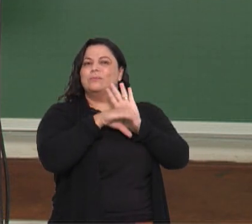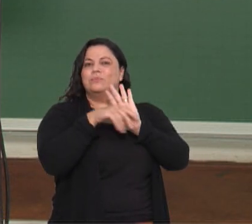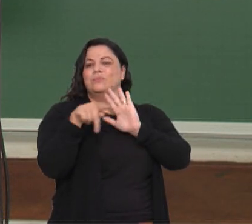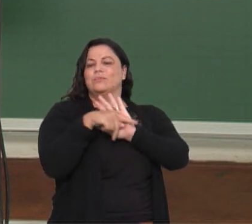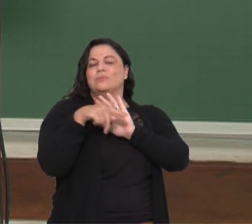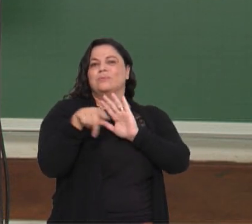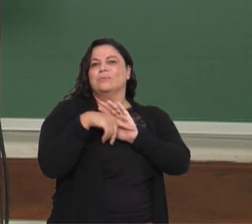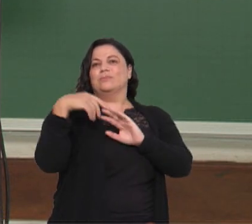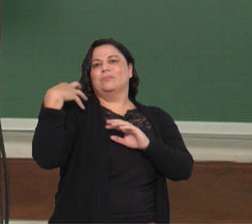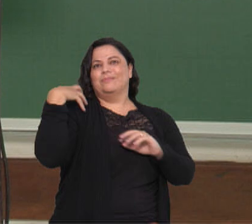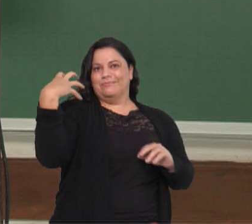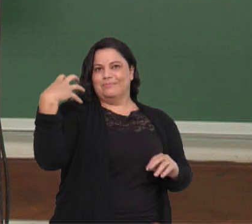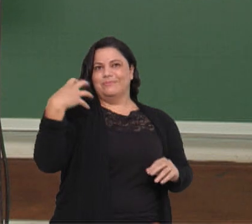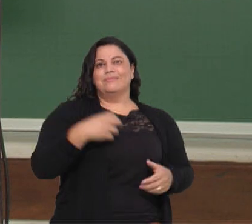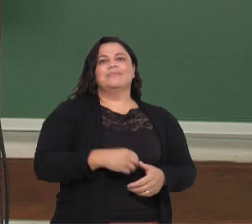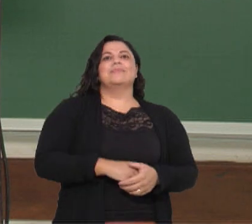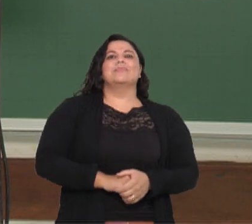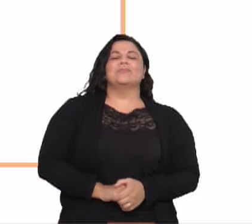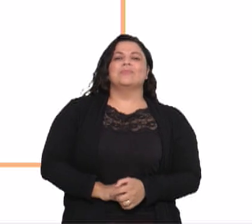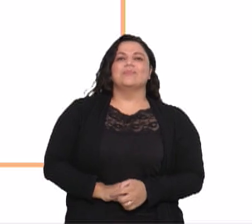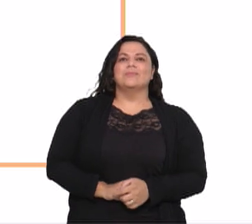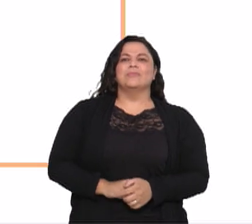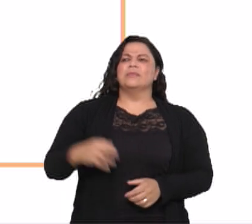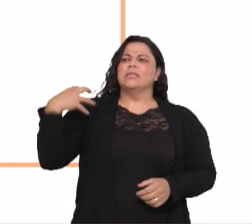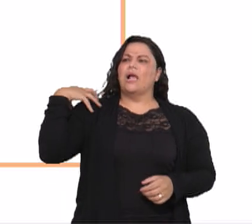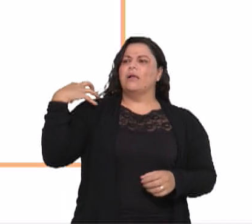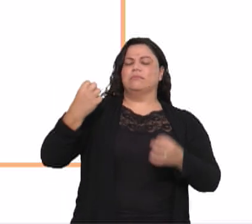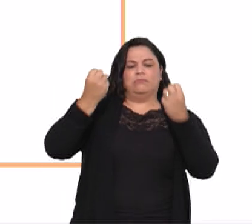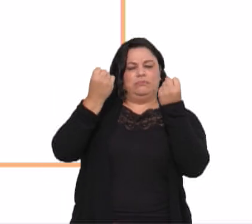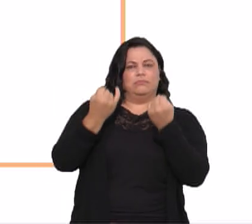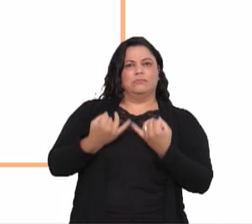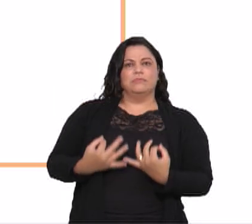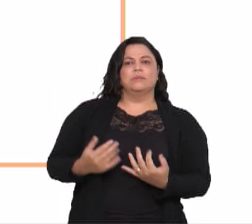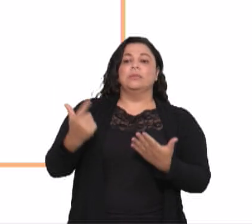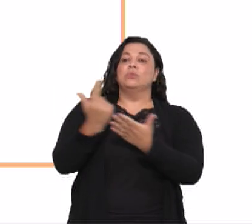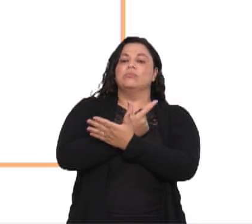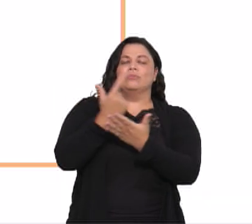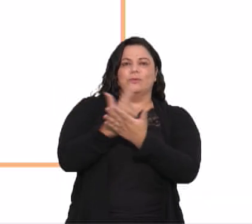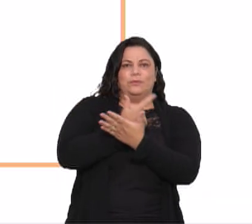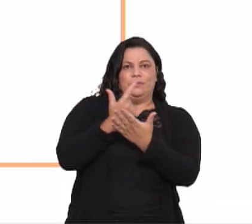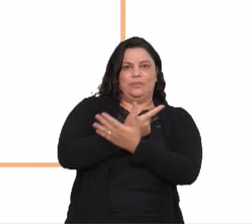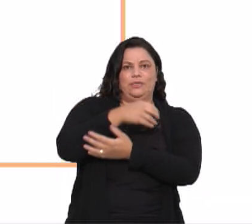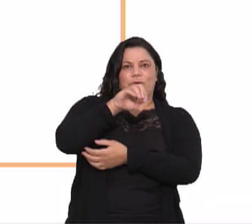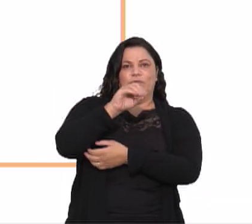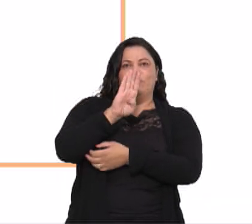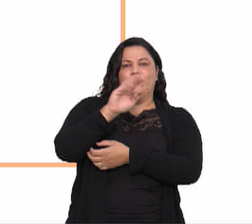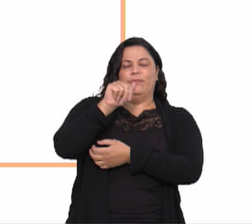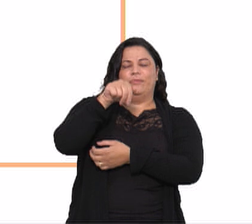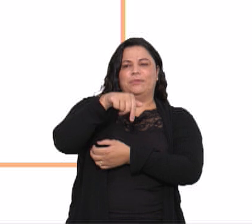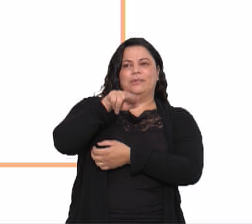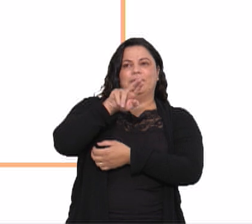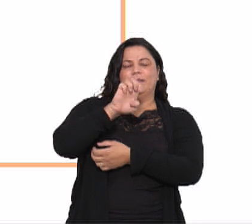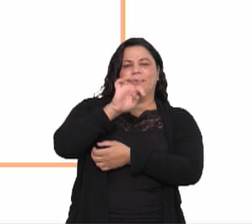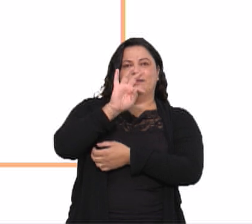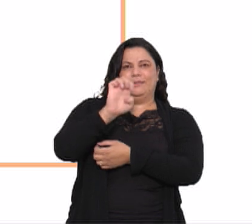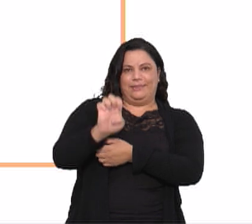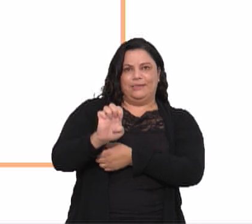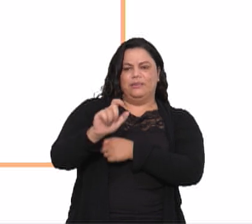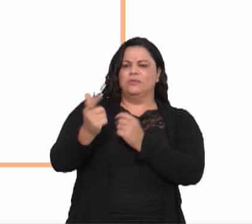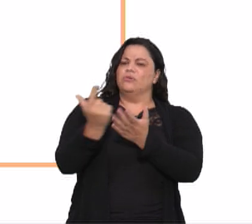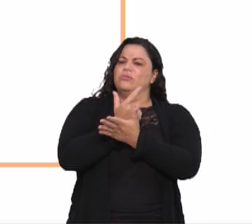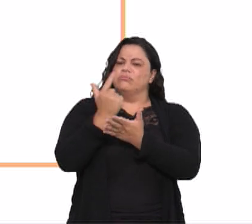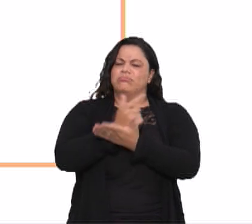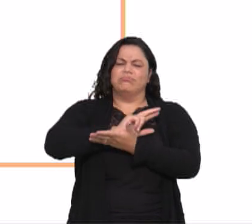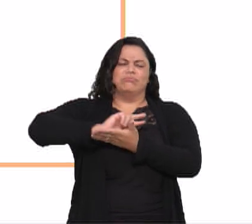Platão vai apresentar. Platão fala do amor num livro chamado O Banquete. Tá? E nesse livro são apresentadas